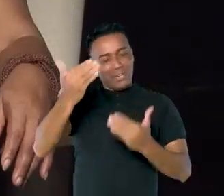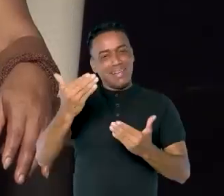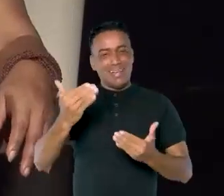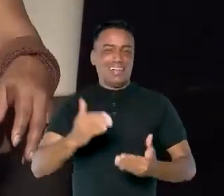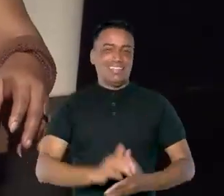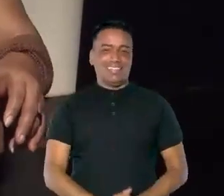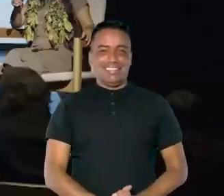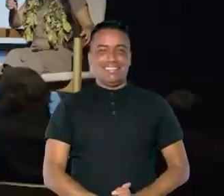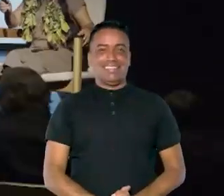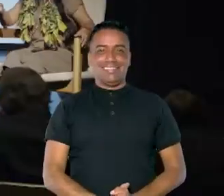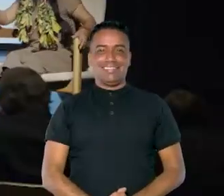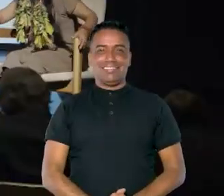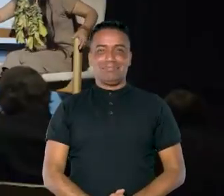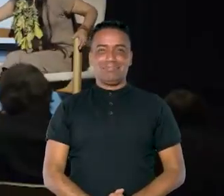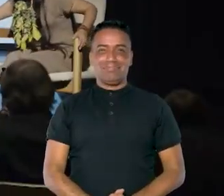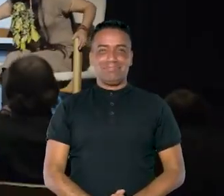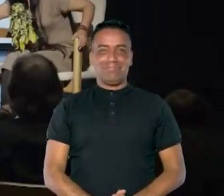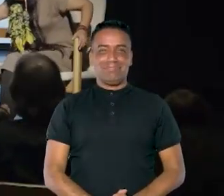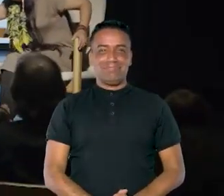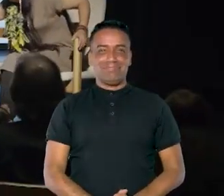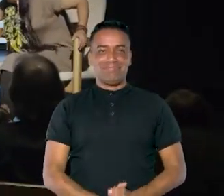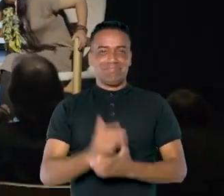Cuecaturete.